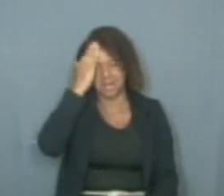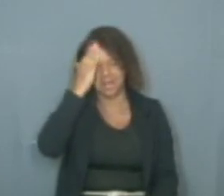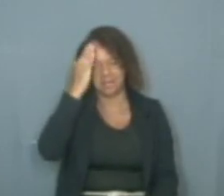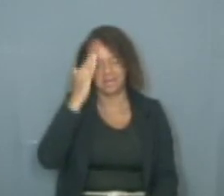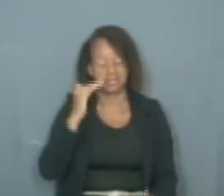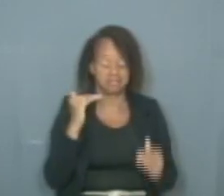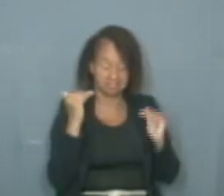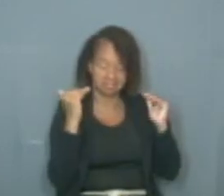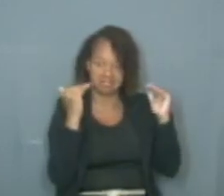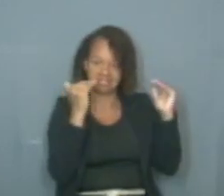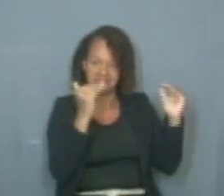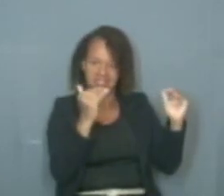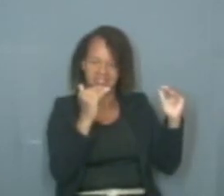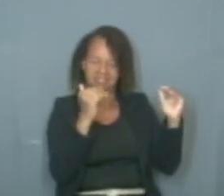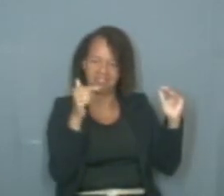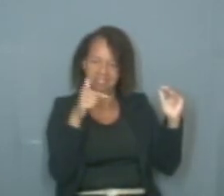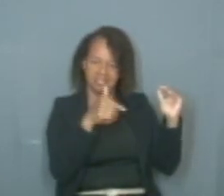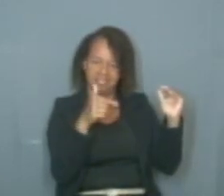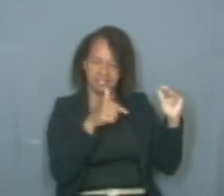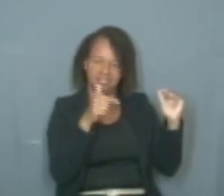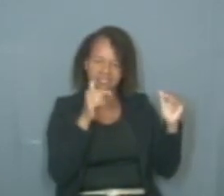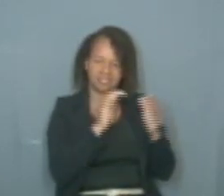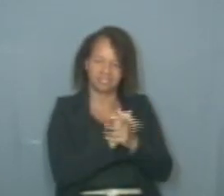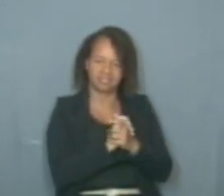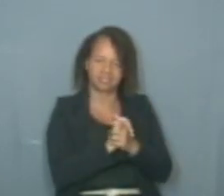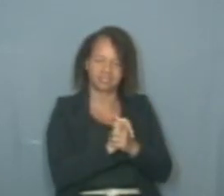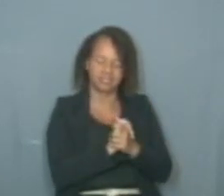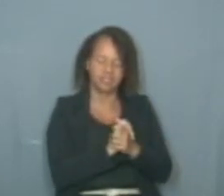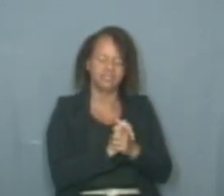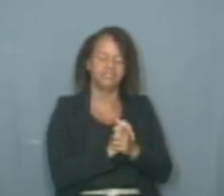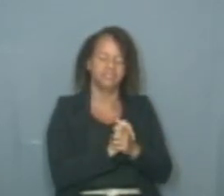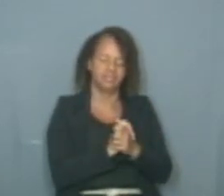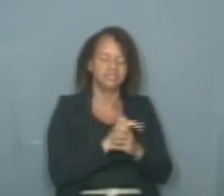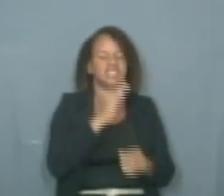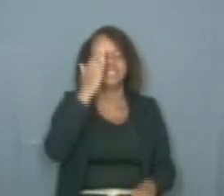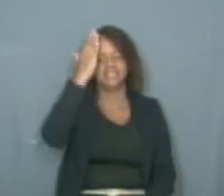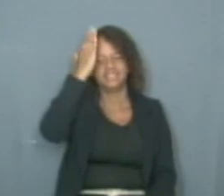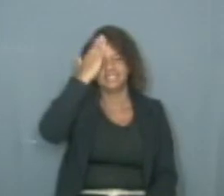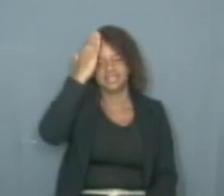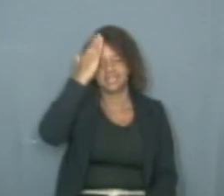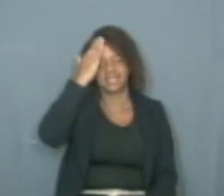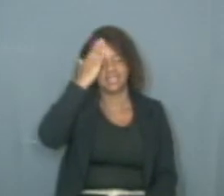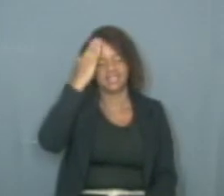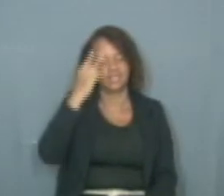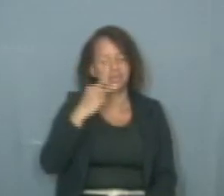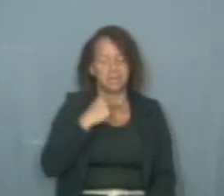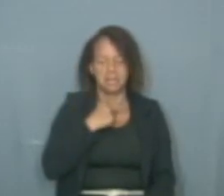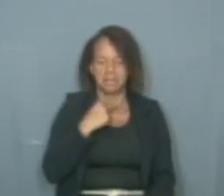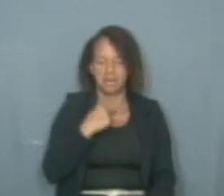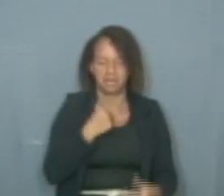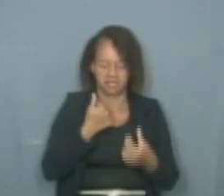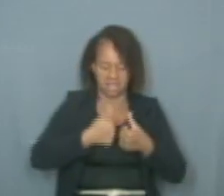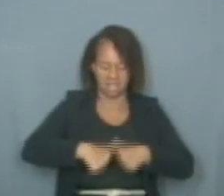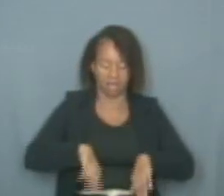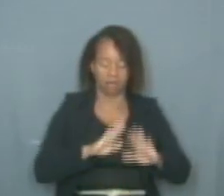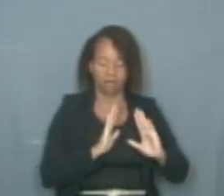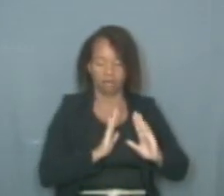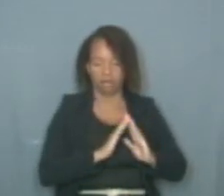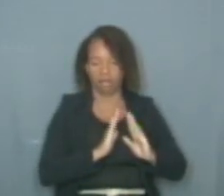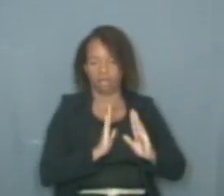é digna daqueles e daquelas que compreendem que não podem ficar em